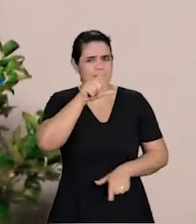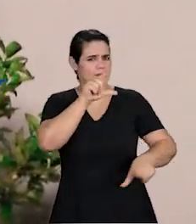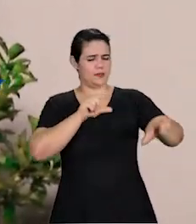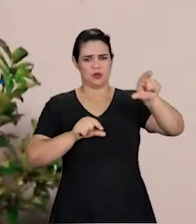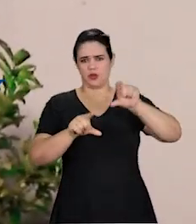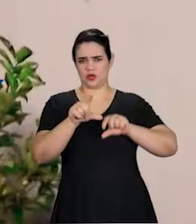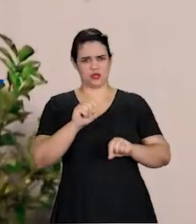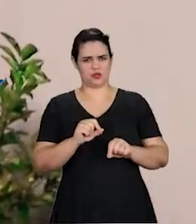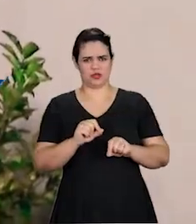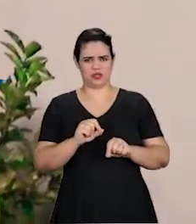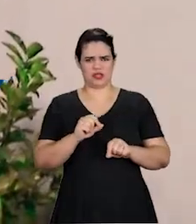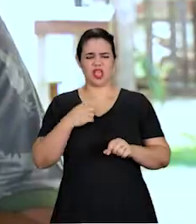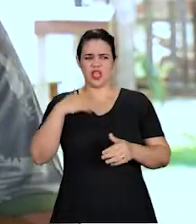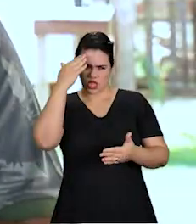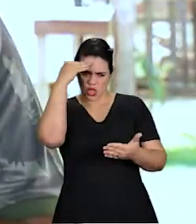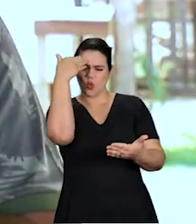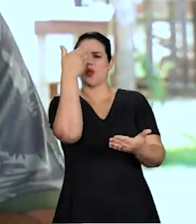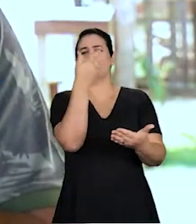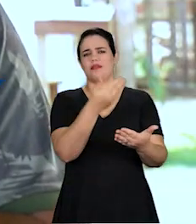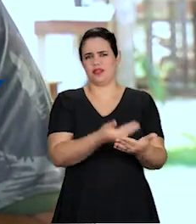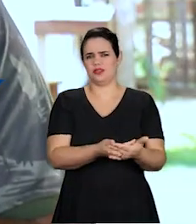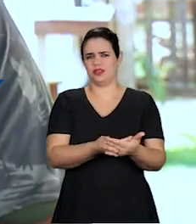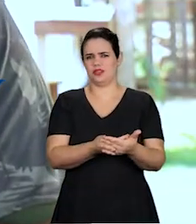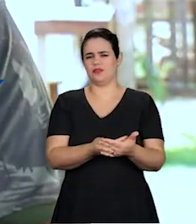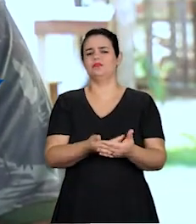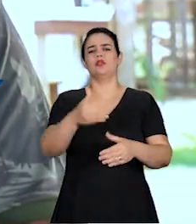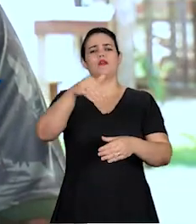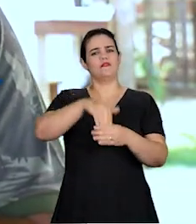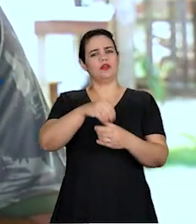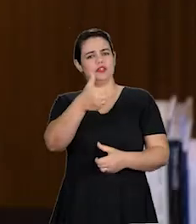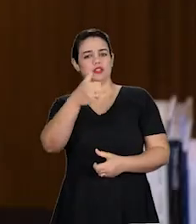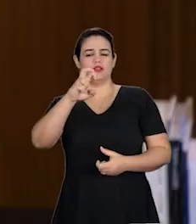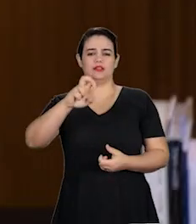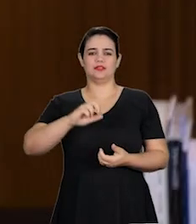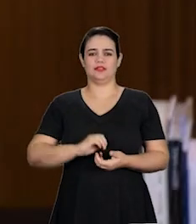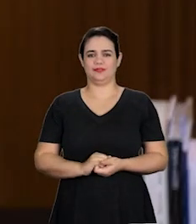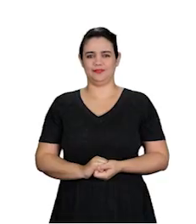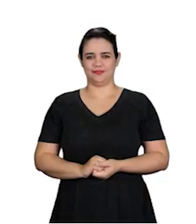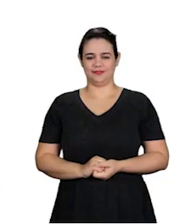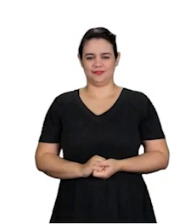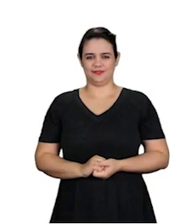Márcio Fernandes é a melhor opção para Campo Grande. Esse rapaz vai ser uma benção, eu creio. Vote 15!